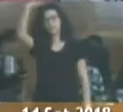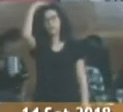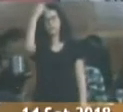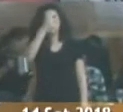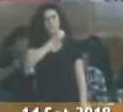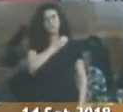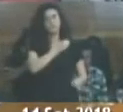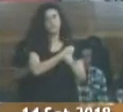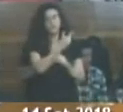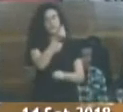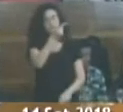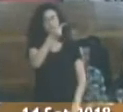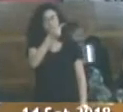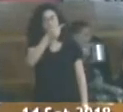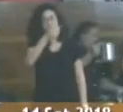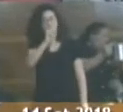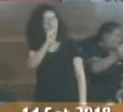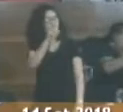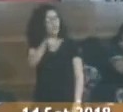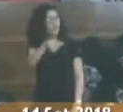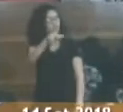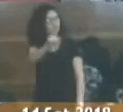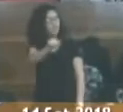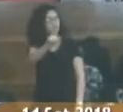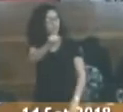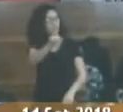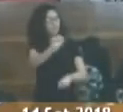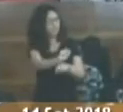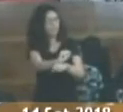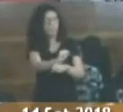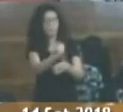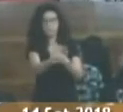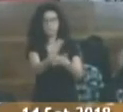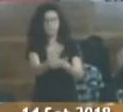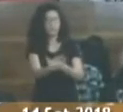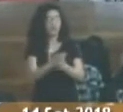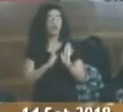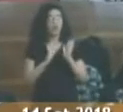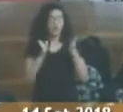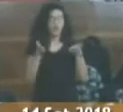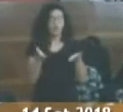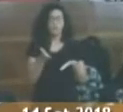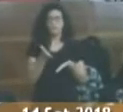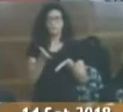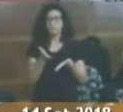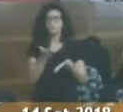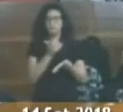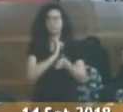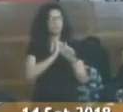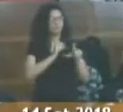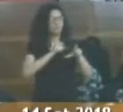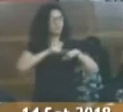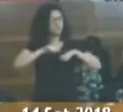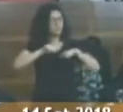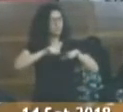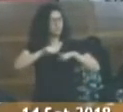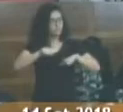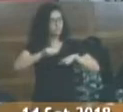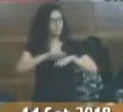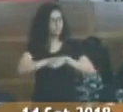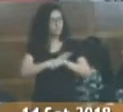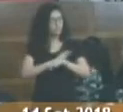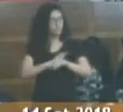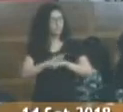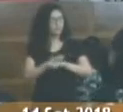78 e nunca parei de estudar. Hoje a gente tem trabalhado em algumas